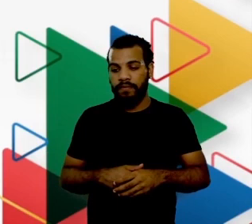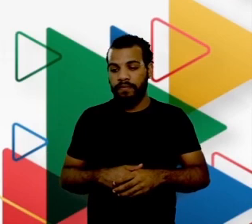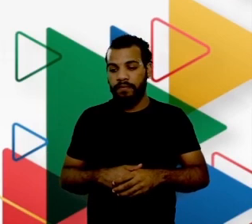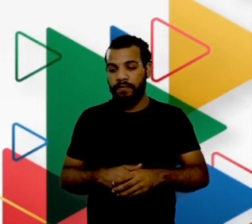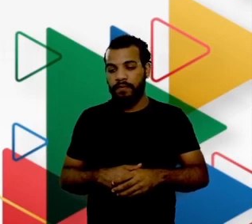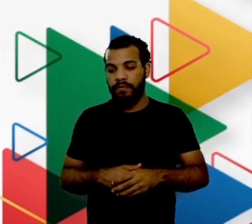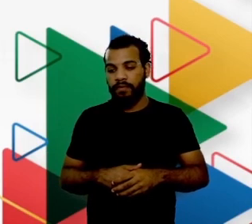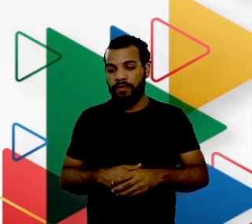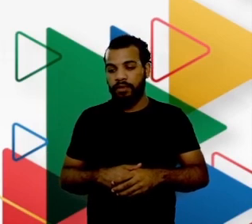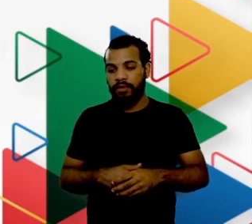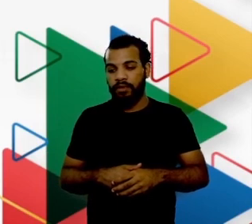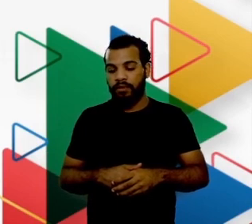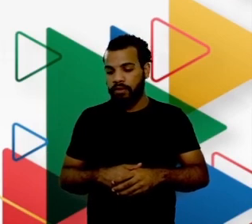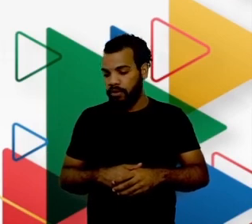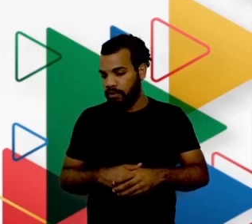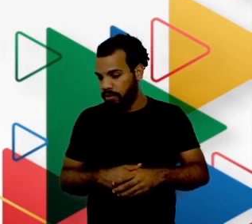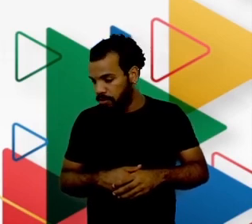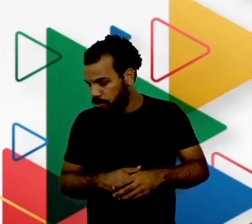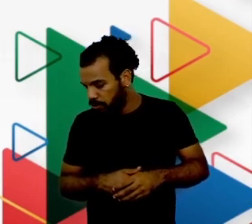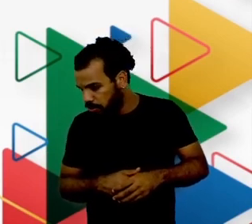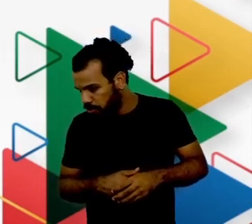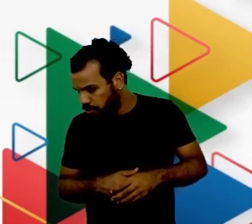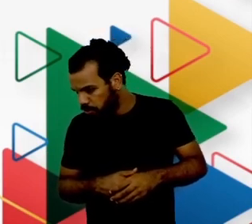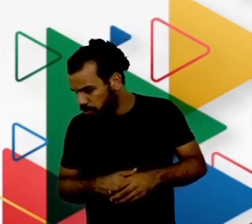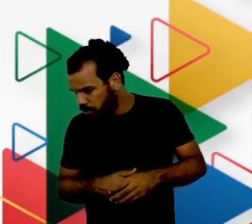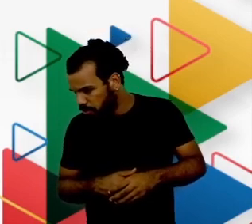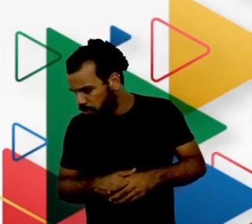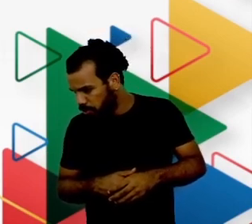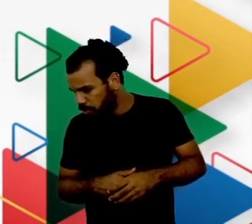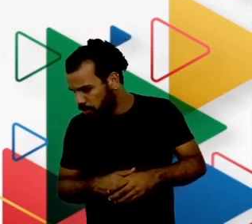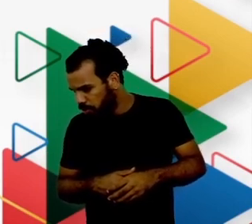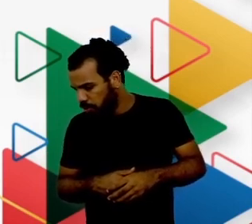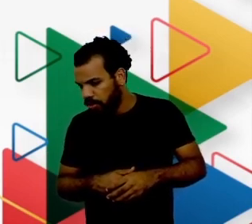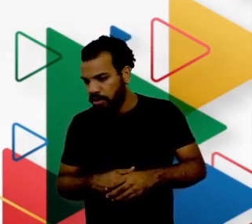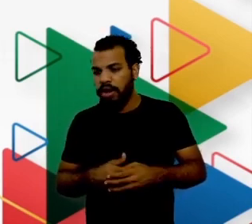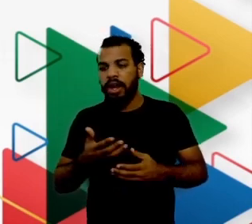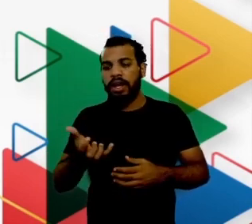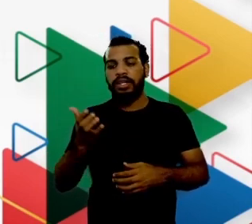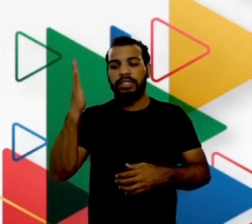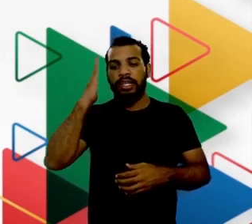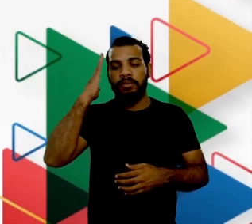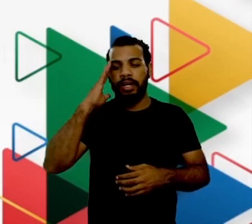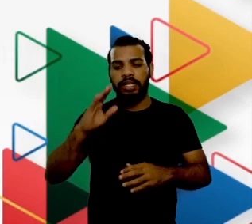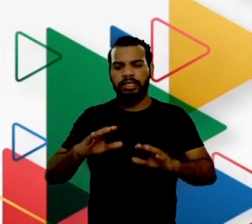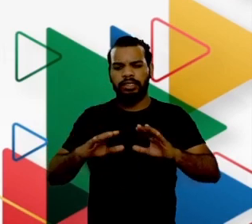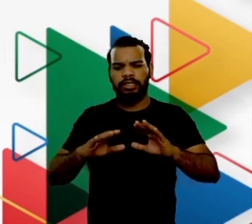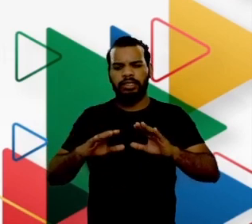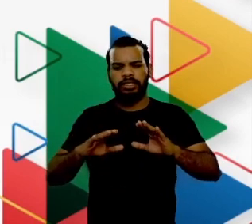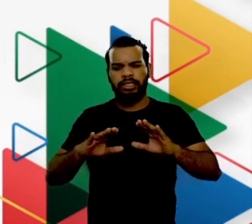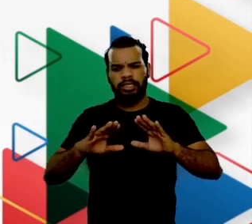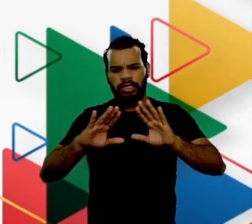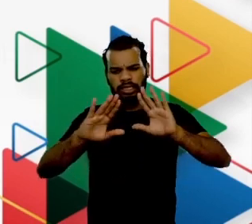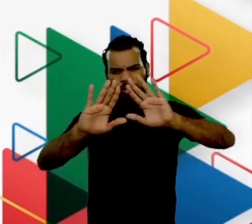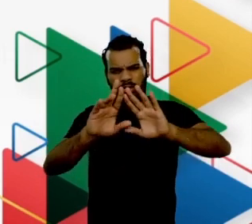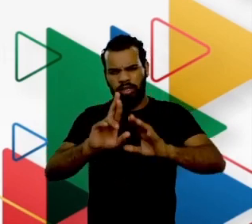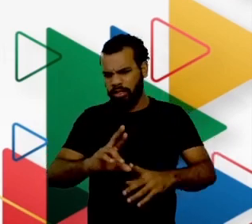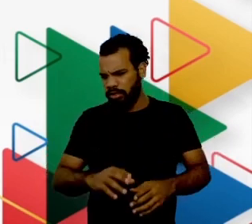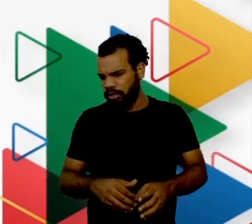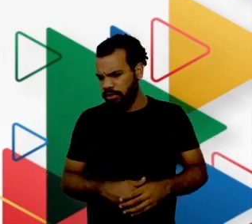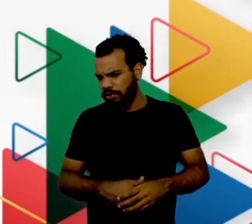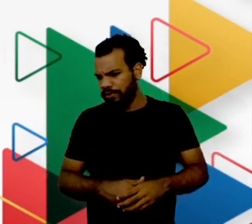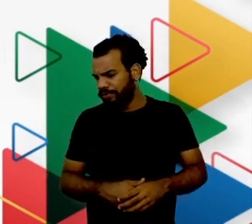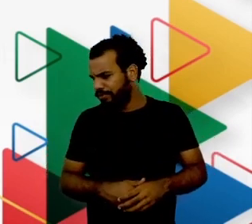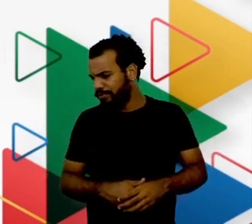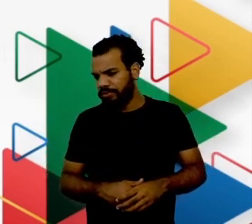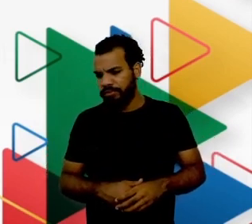variação de comprimento desse fio, então ele quer saber o ΔL. Ele está pedindo a variação de